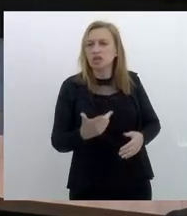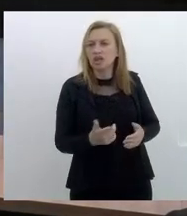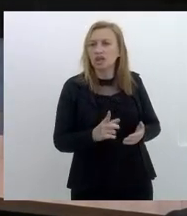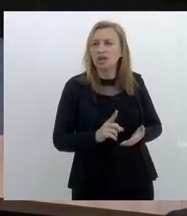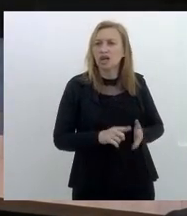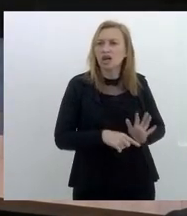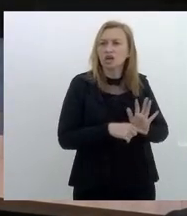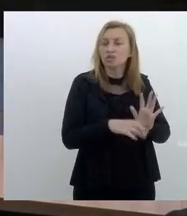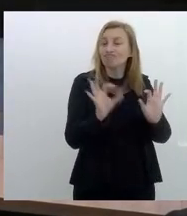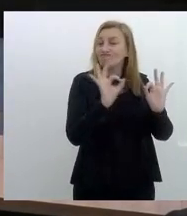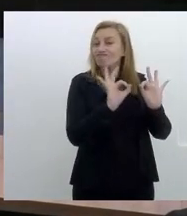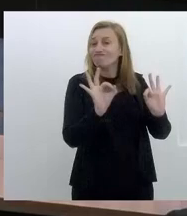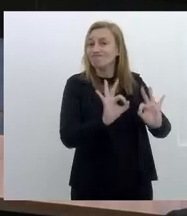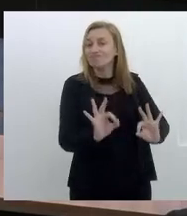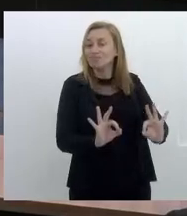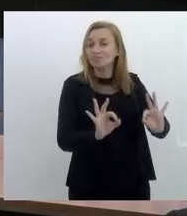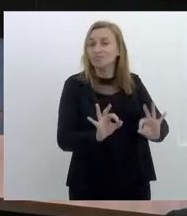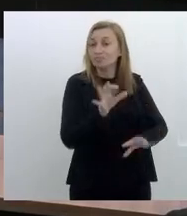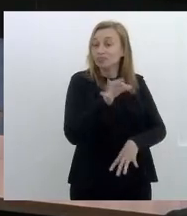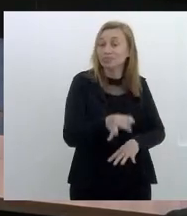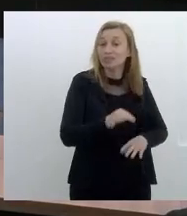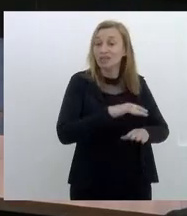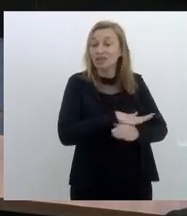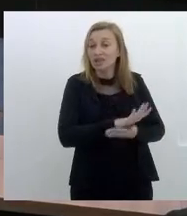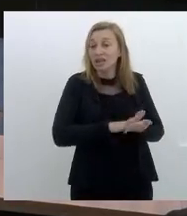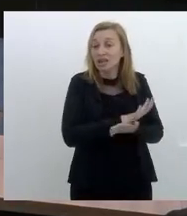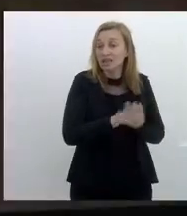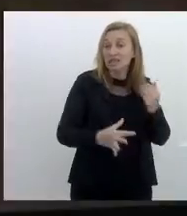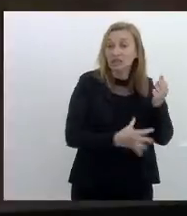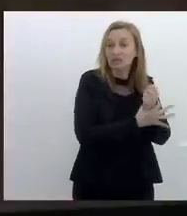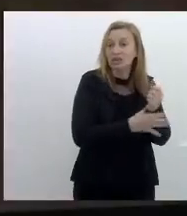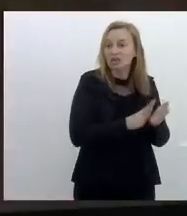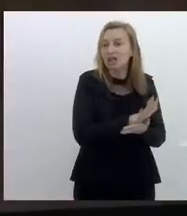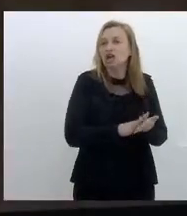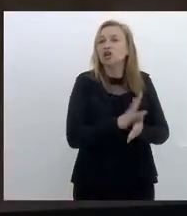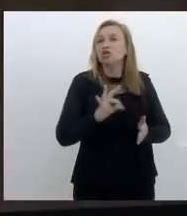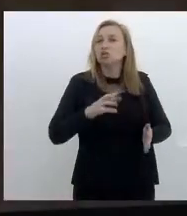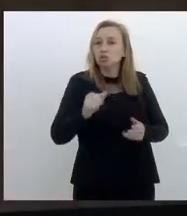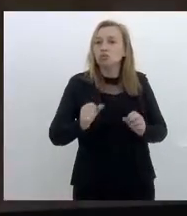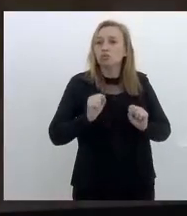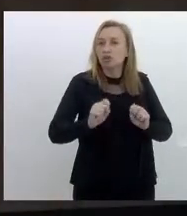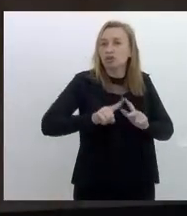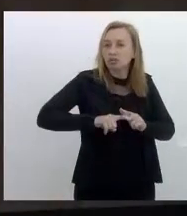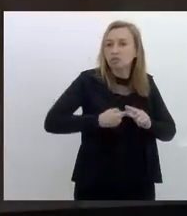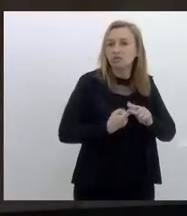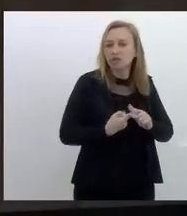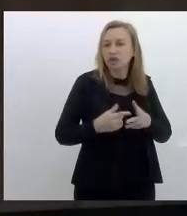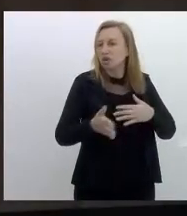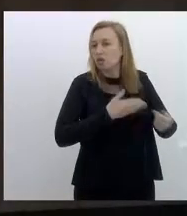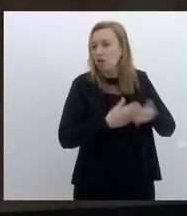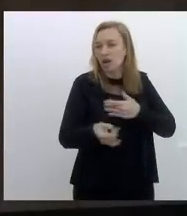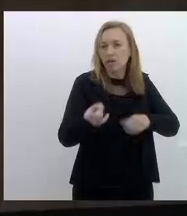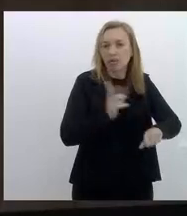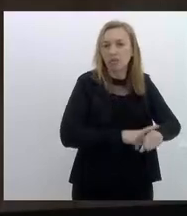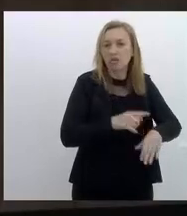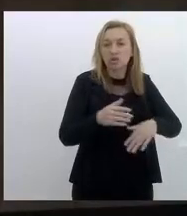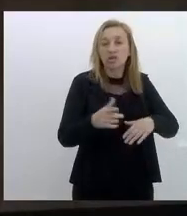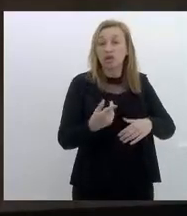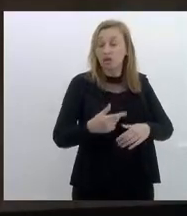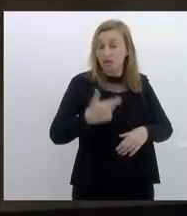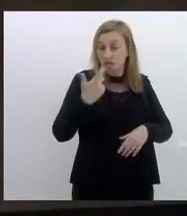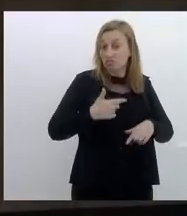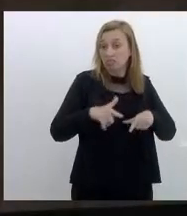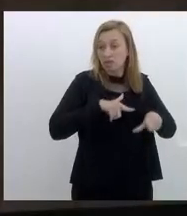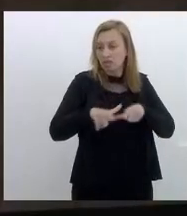estabilidade não tem nenhuma garantia tudo pode ser alterada a qualquer momento sendo trabalhadores Servidor